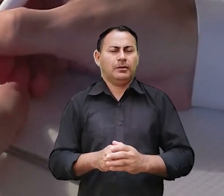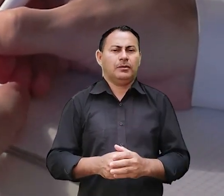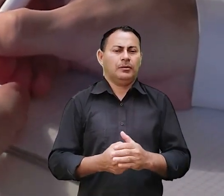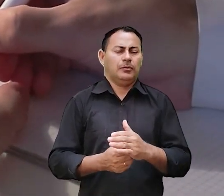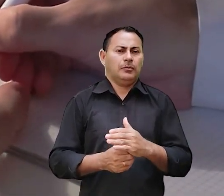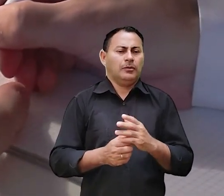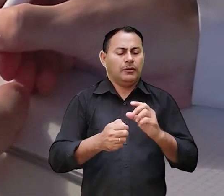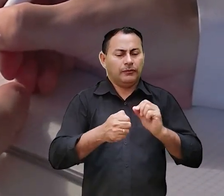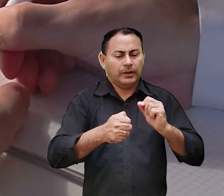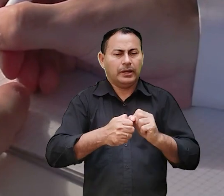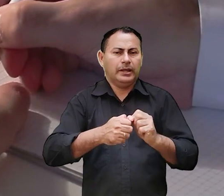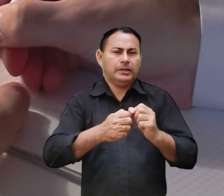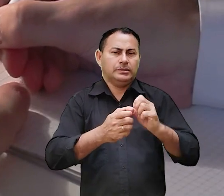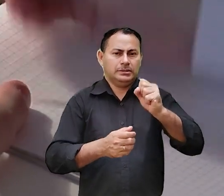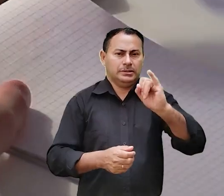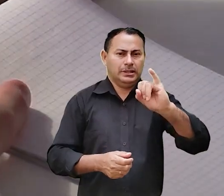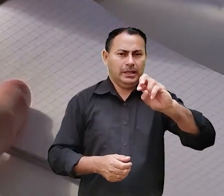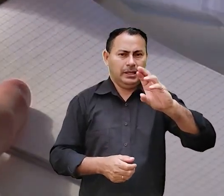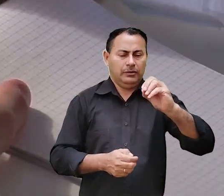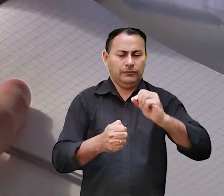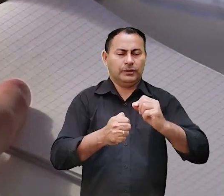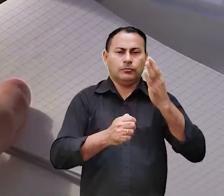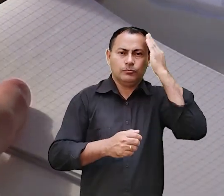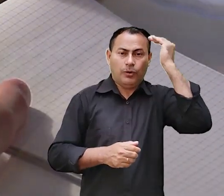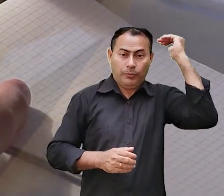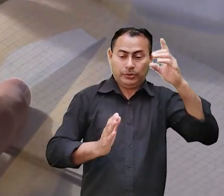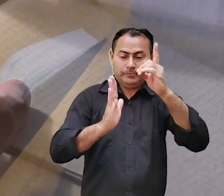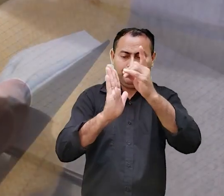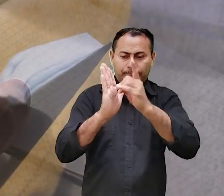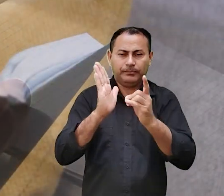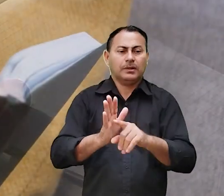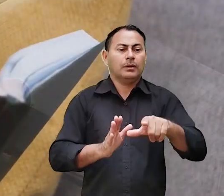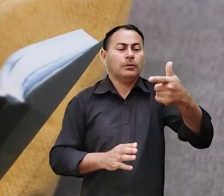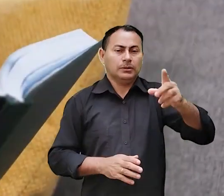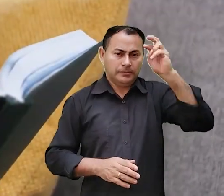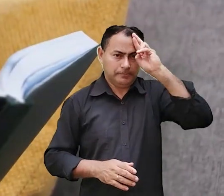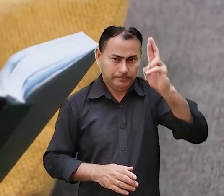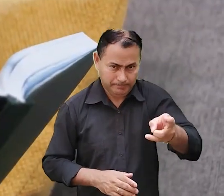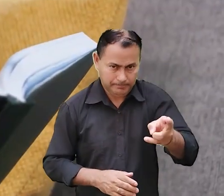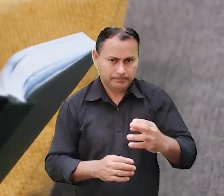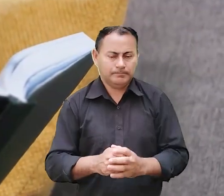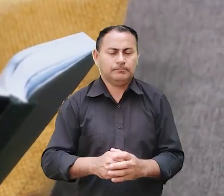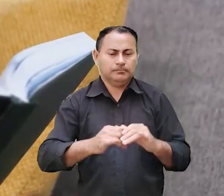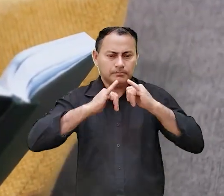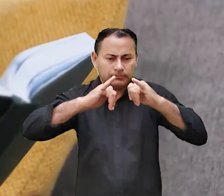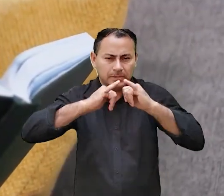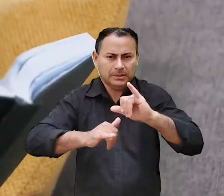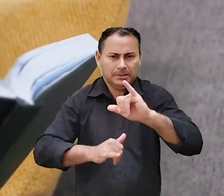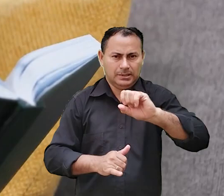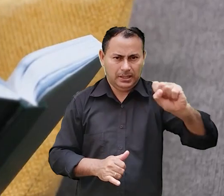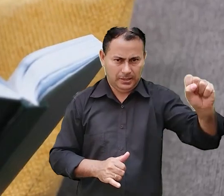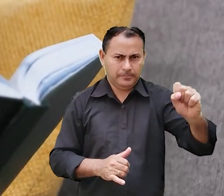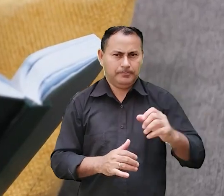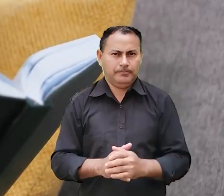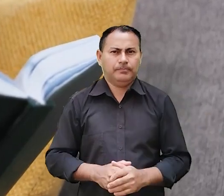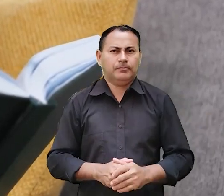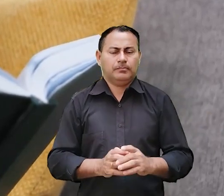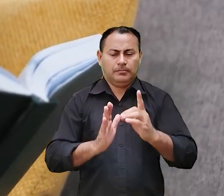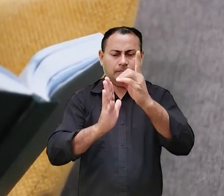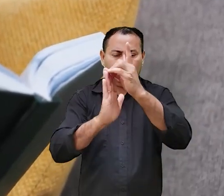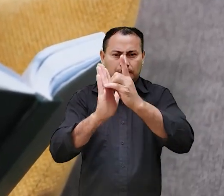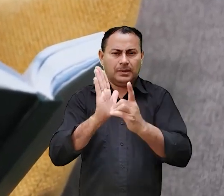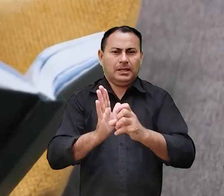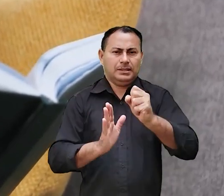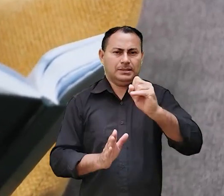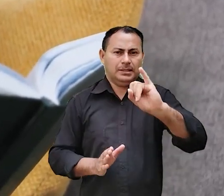movu Ciro a fazer o famoso decreto outra razão para acreditarmos Profecia de Isaías é que